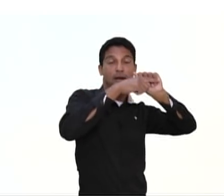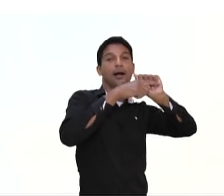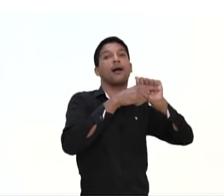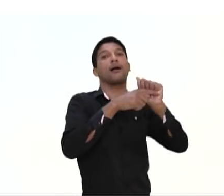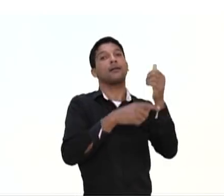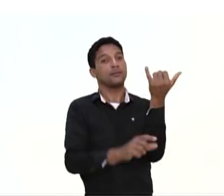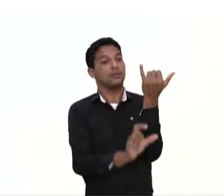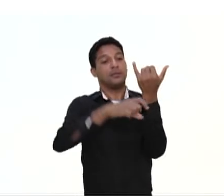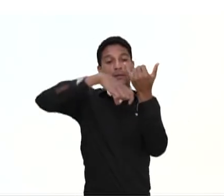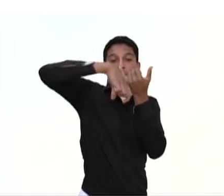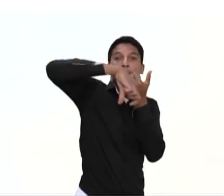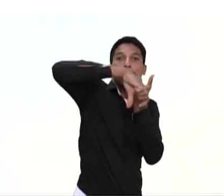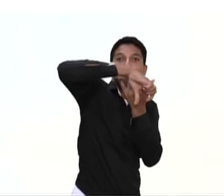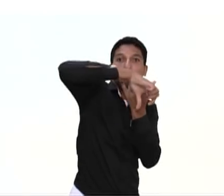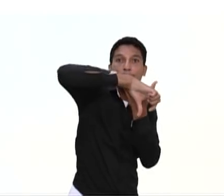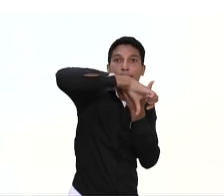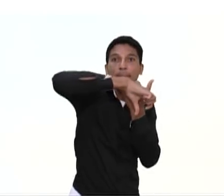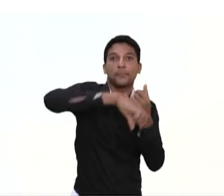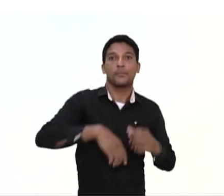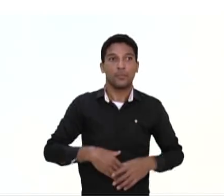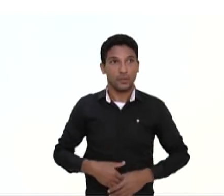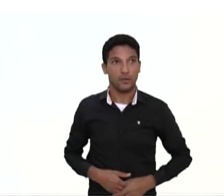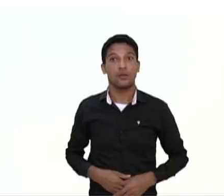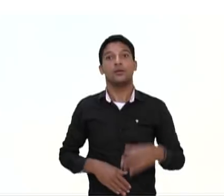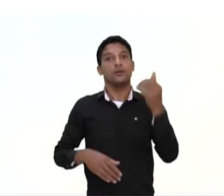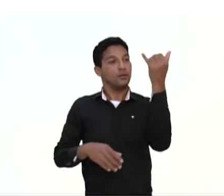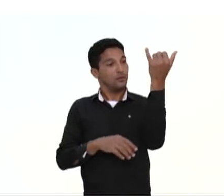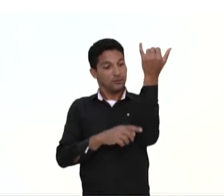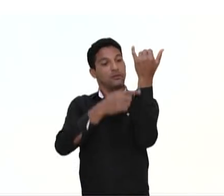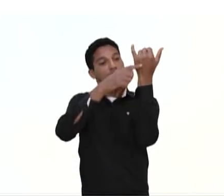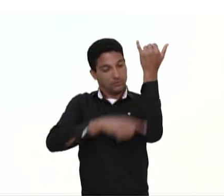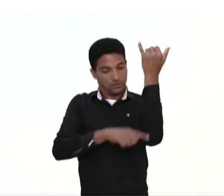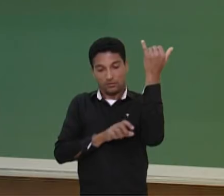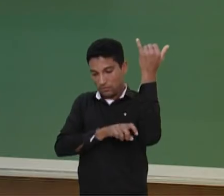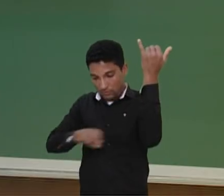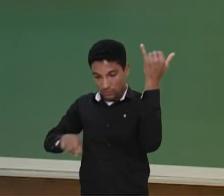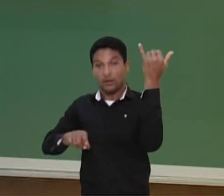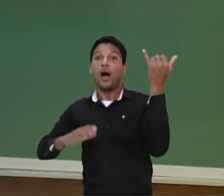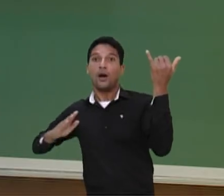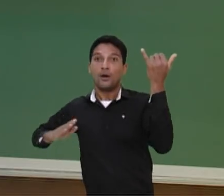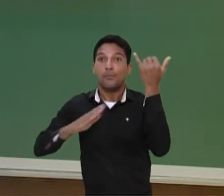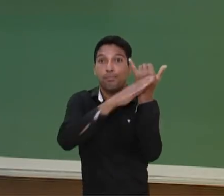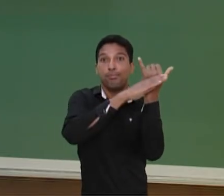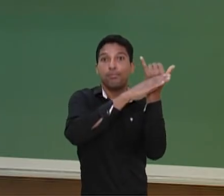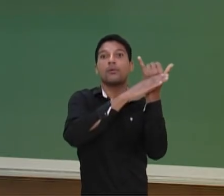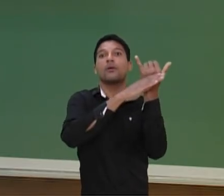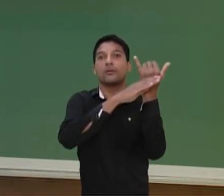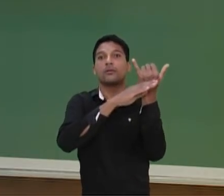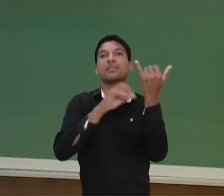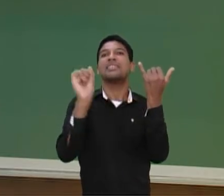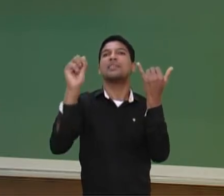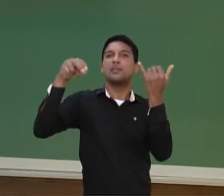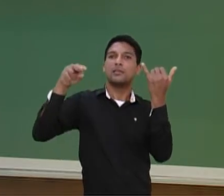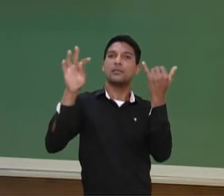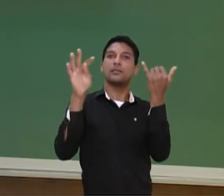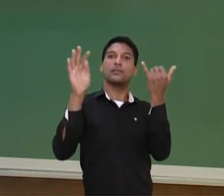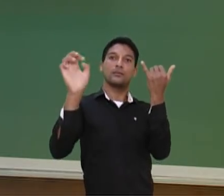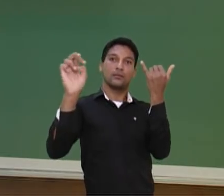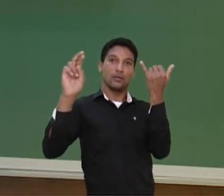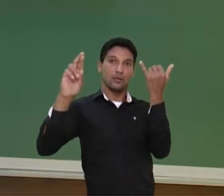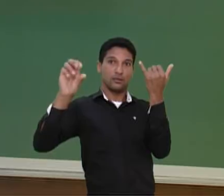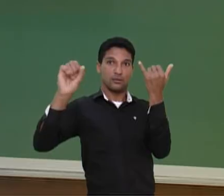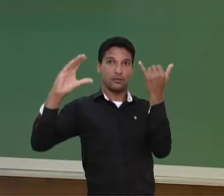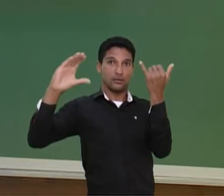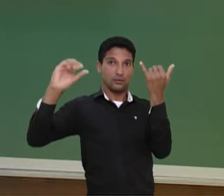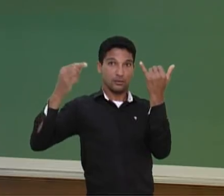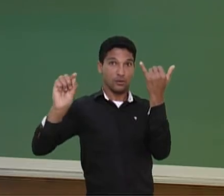interseção com o eixo y coeficiente c de uma função quadrática corresponde a ordenada do ponto em que a parábola